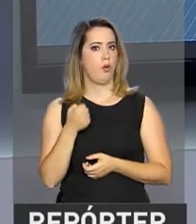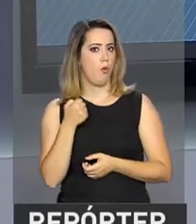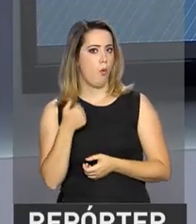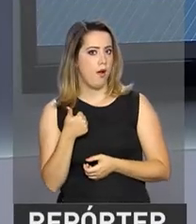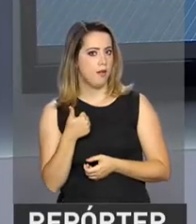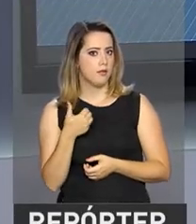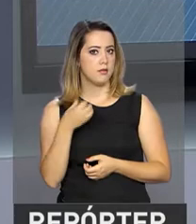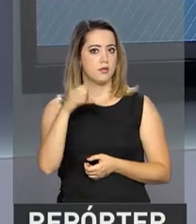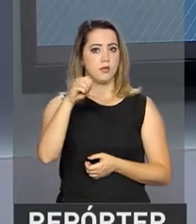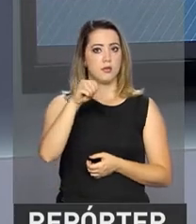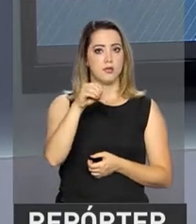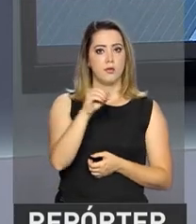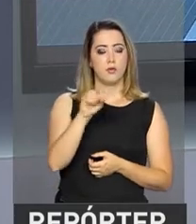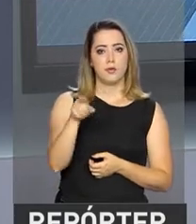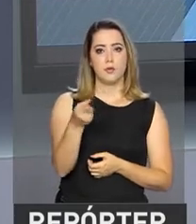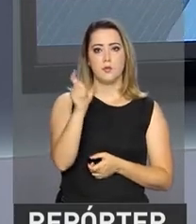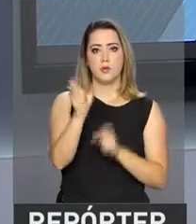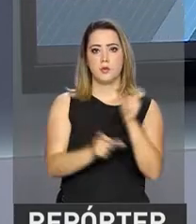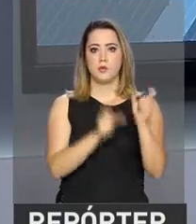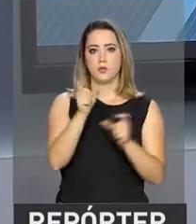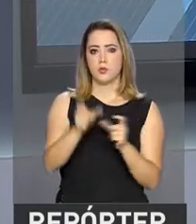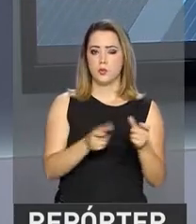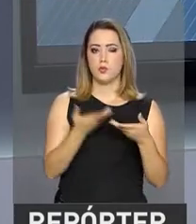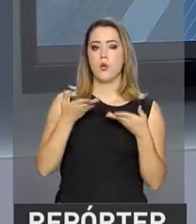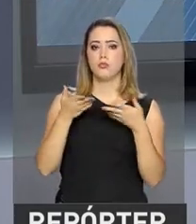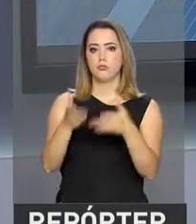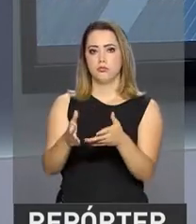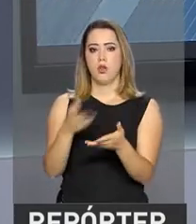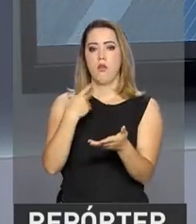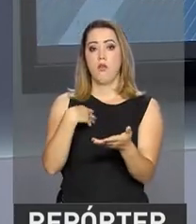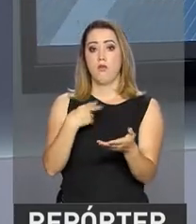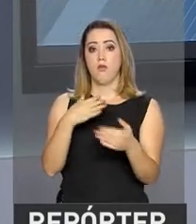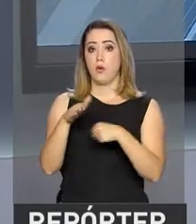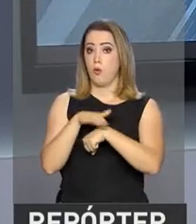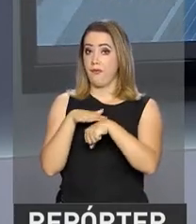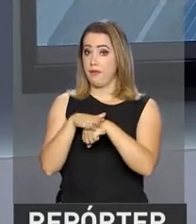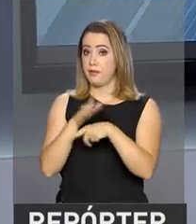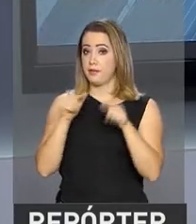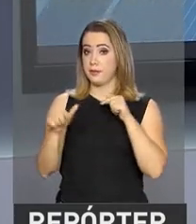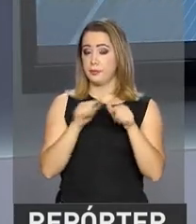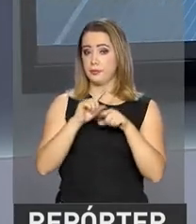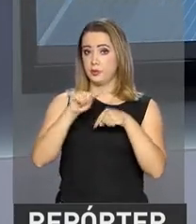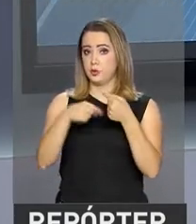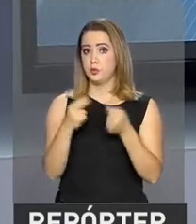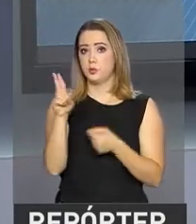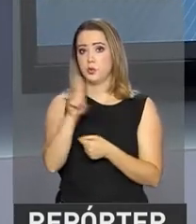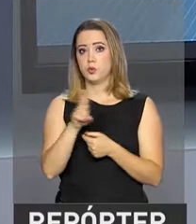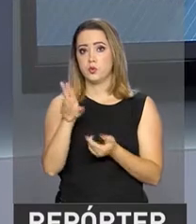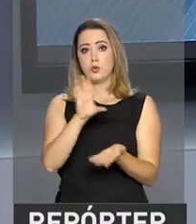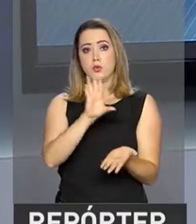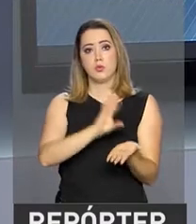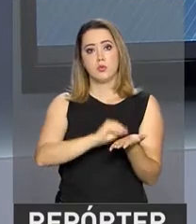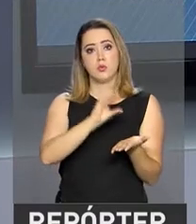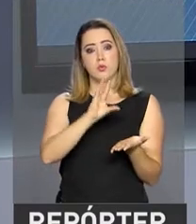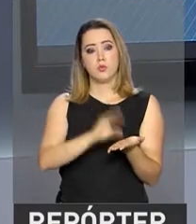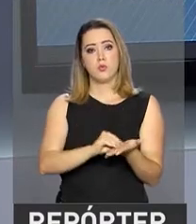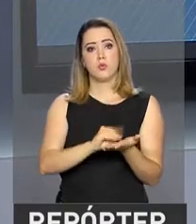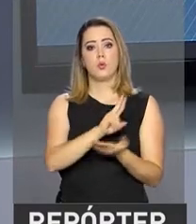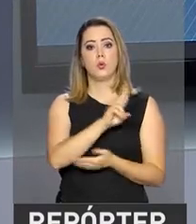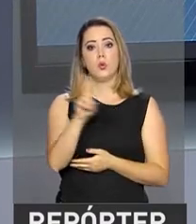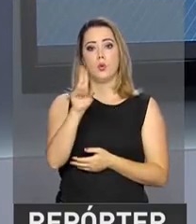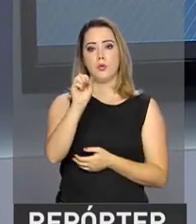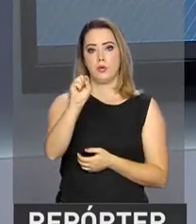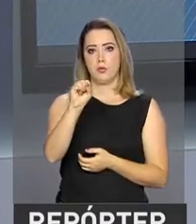90 mil cidadãos porém câmbio dados para uma entrevista de emprego depois de usar um aplicativo de celular o cine